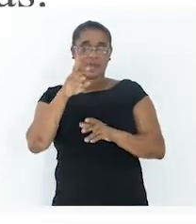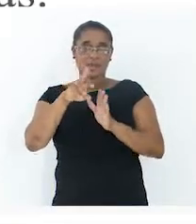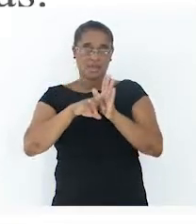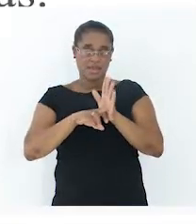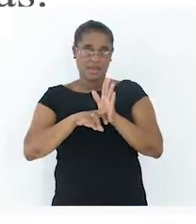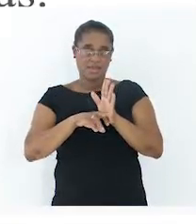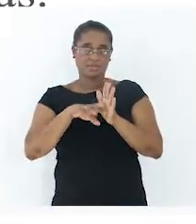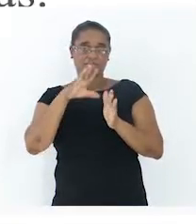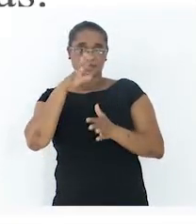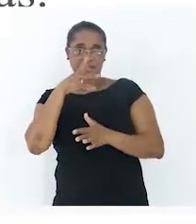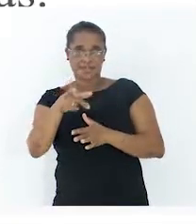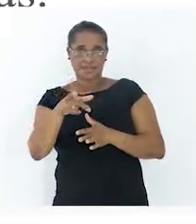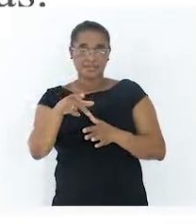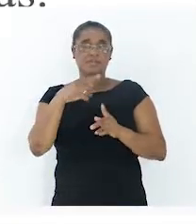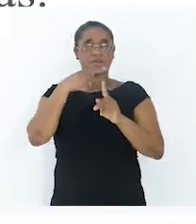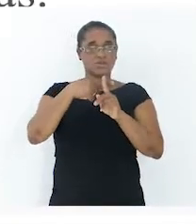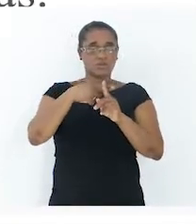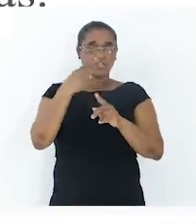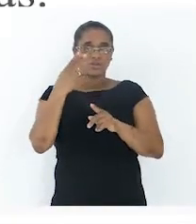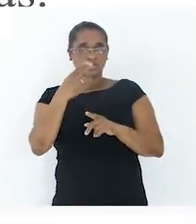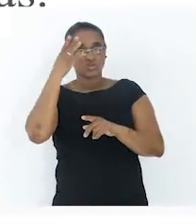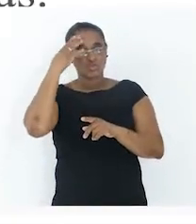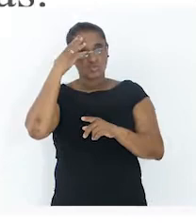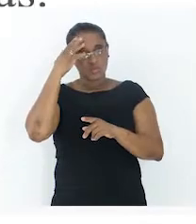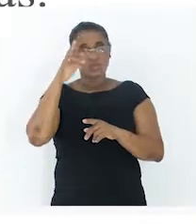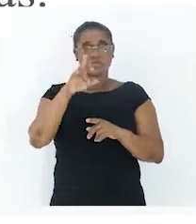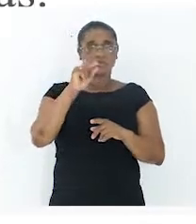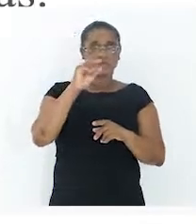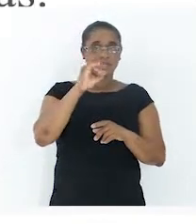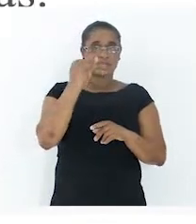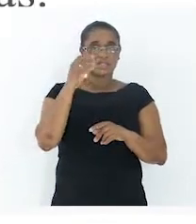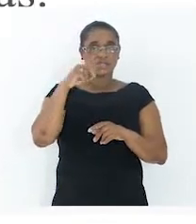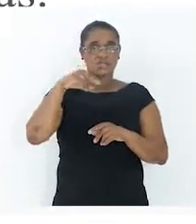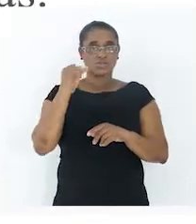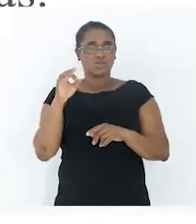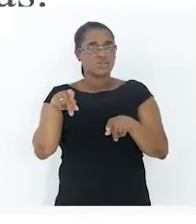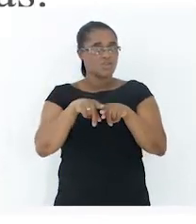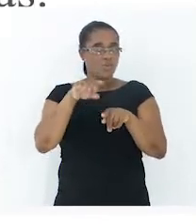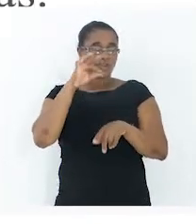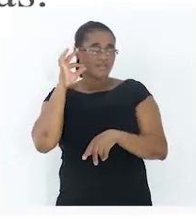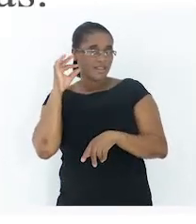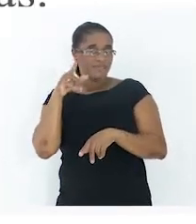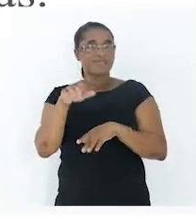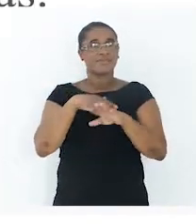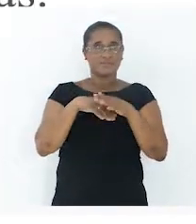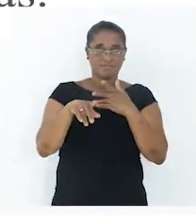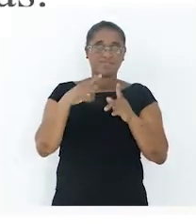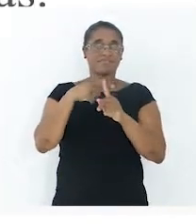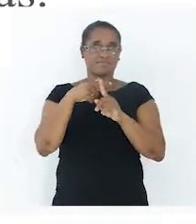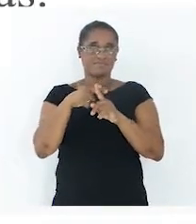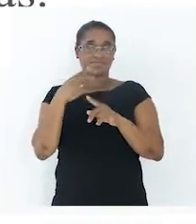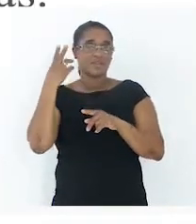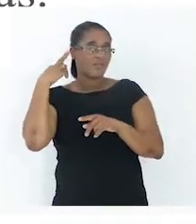para adicionar dois números racionais com o mesmo sinal, adicionam-se os seus